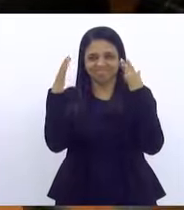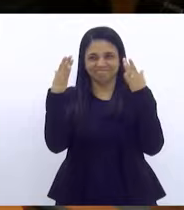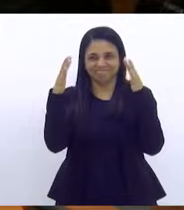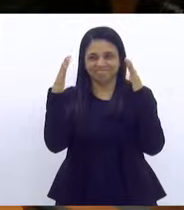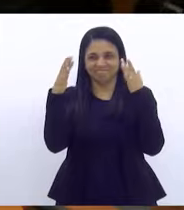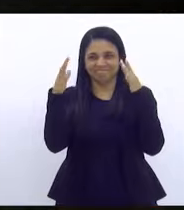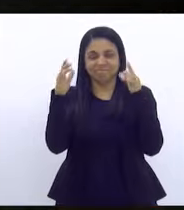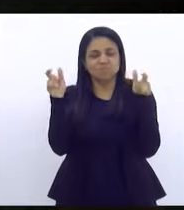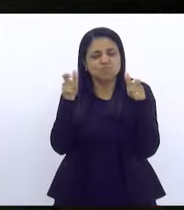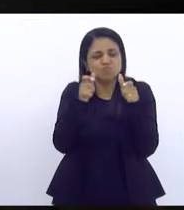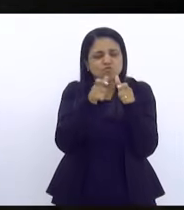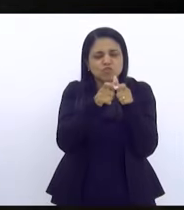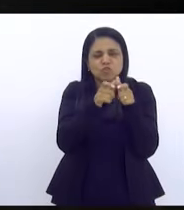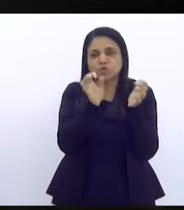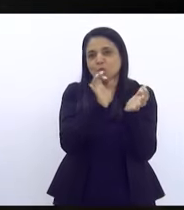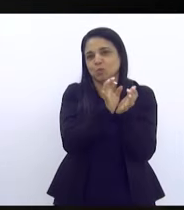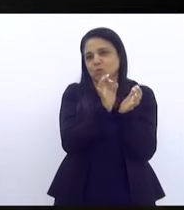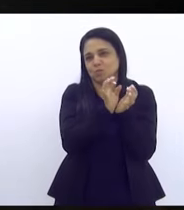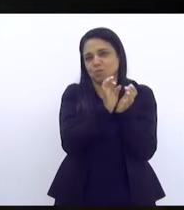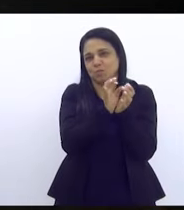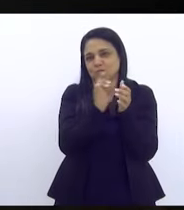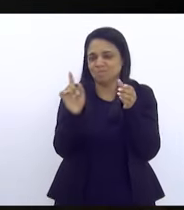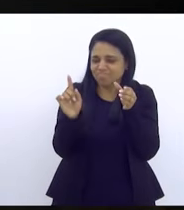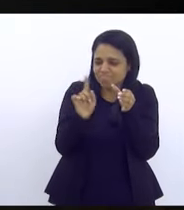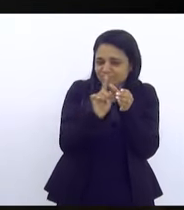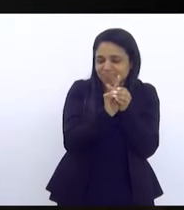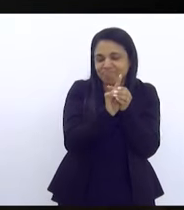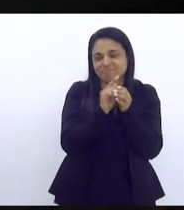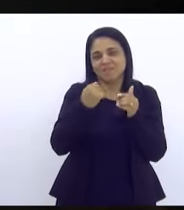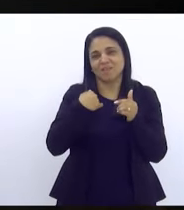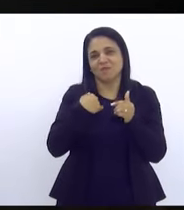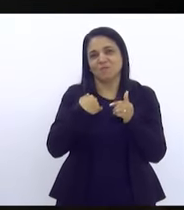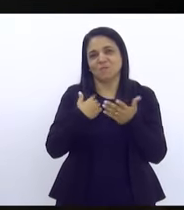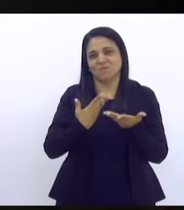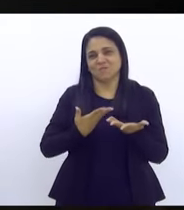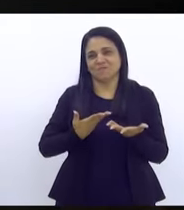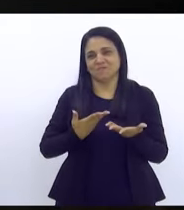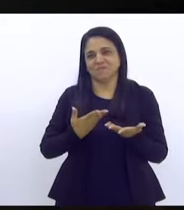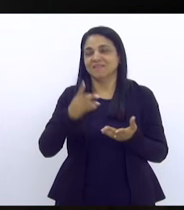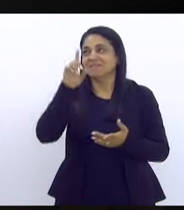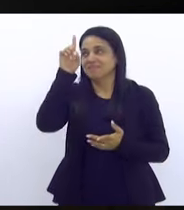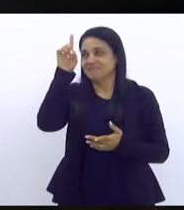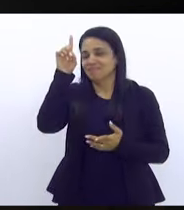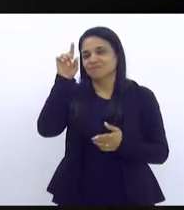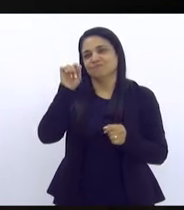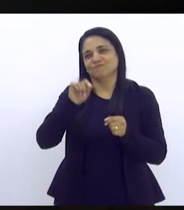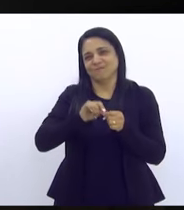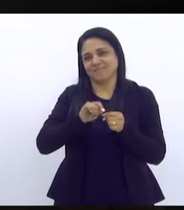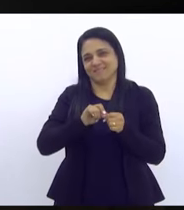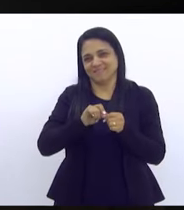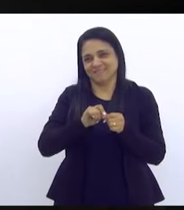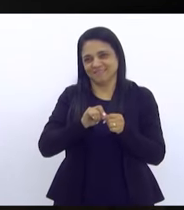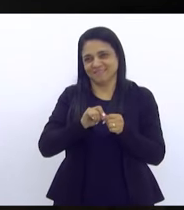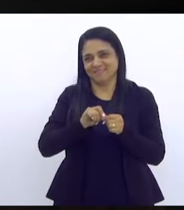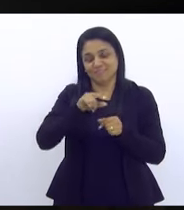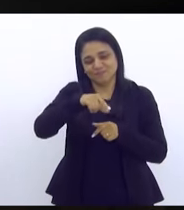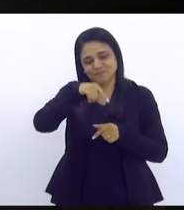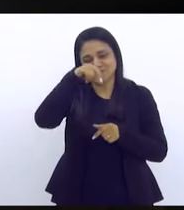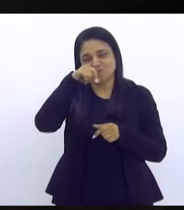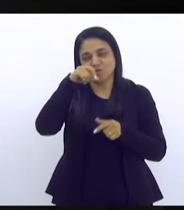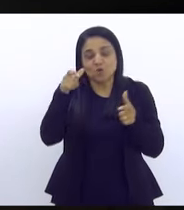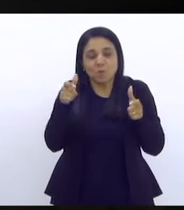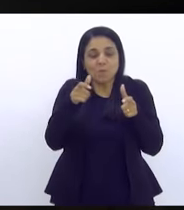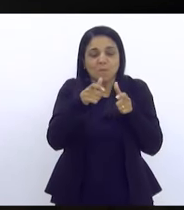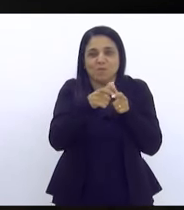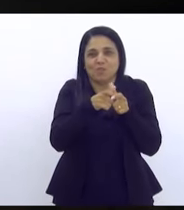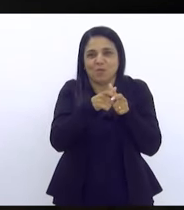O mais pequenininho, né, de todos, o menorzinho. Mas Deus, ele faz isso, né? E a gente acaba